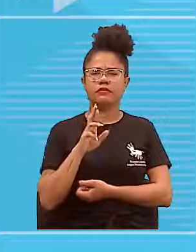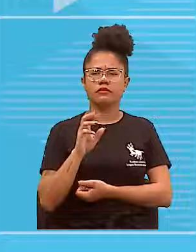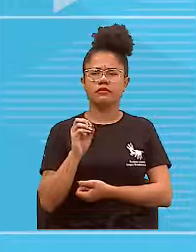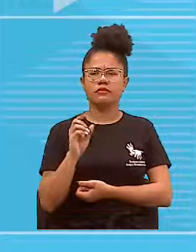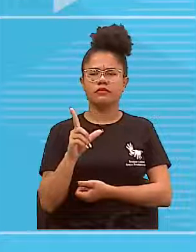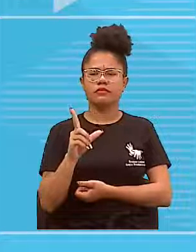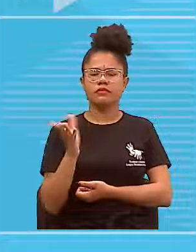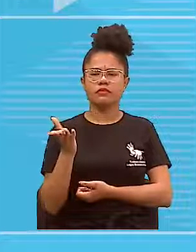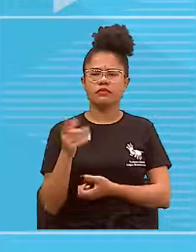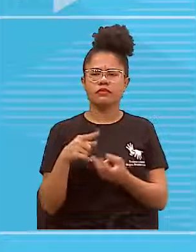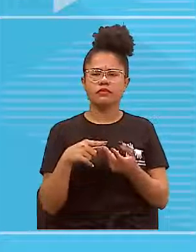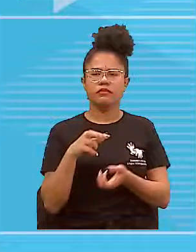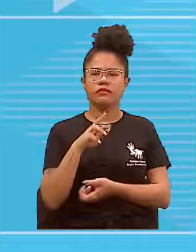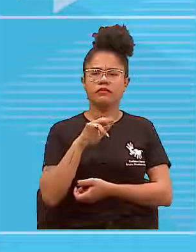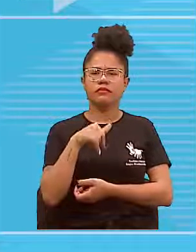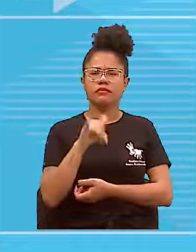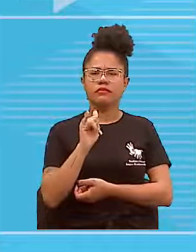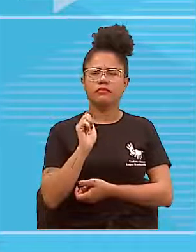Rian,